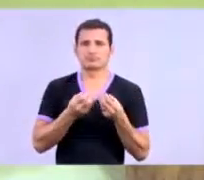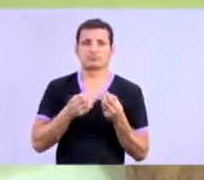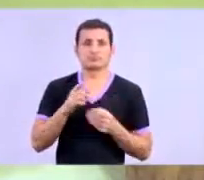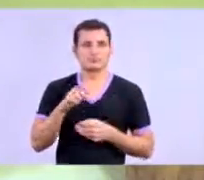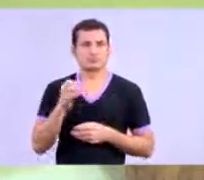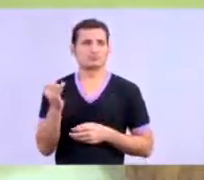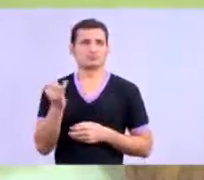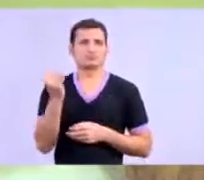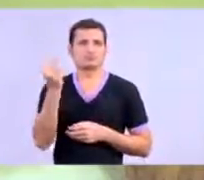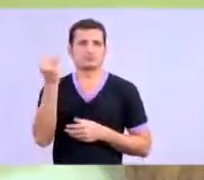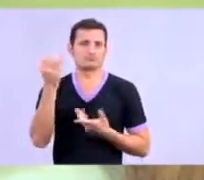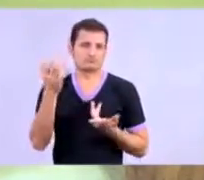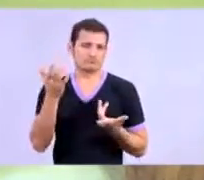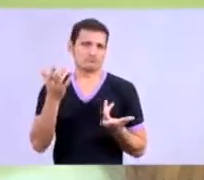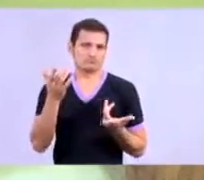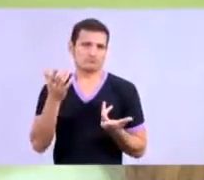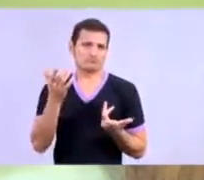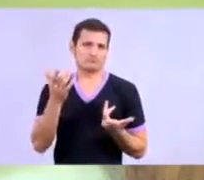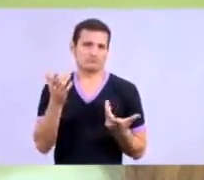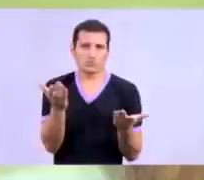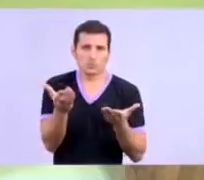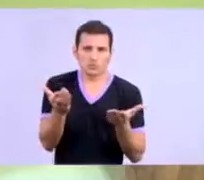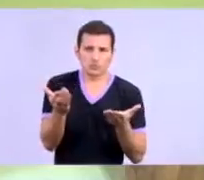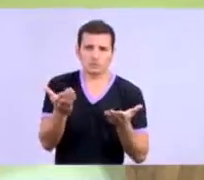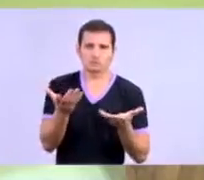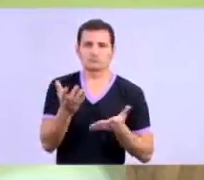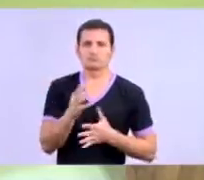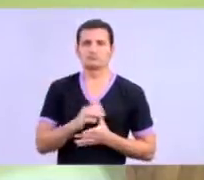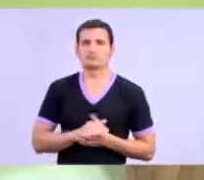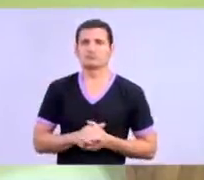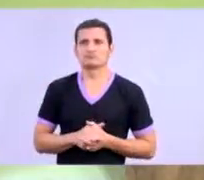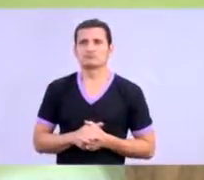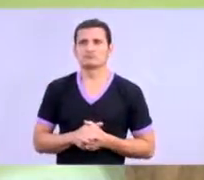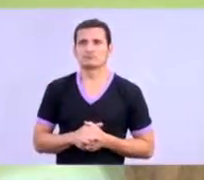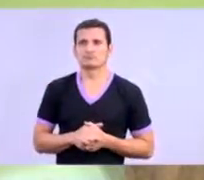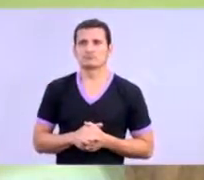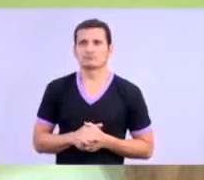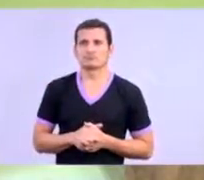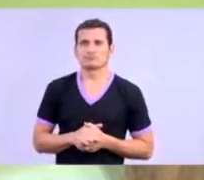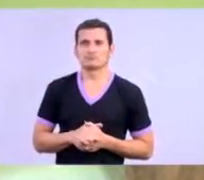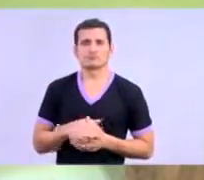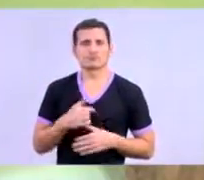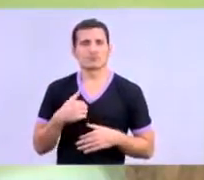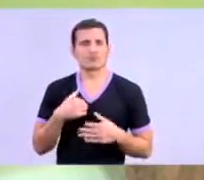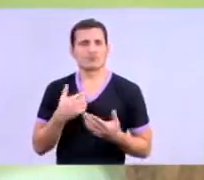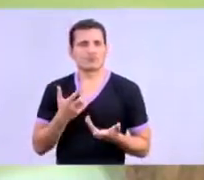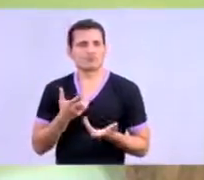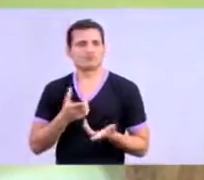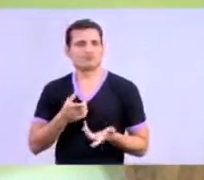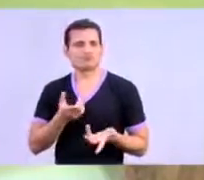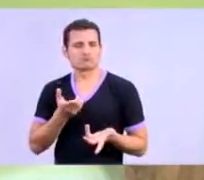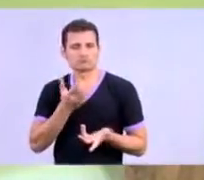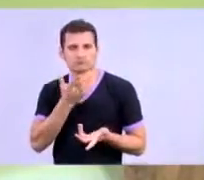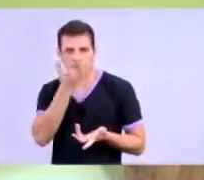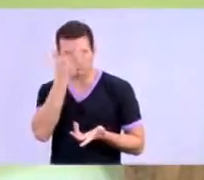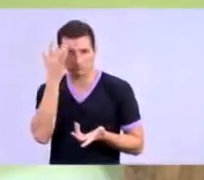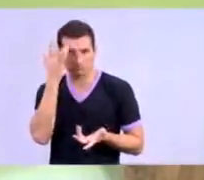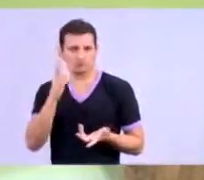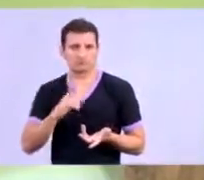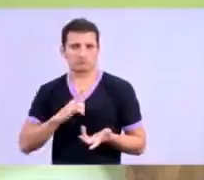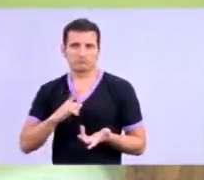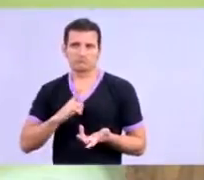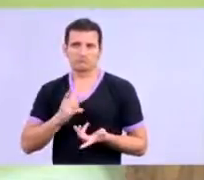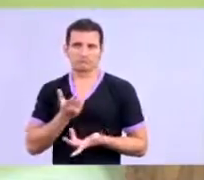para quem hoje está, vamos dizer assim, já se ambientando, né?